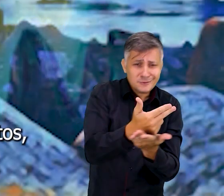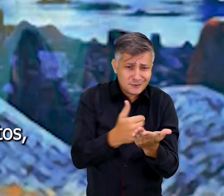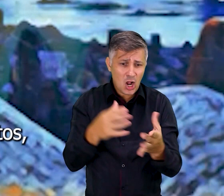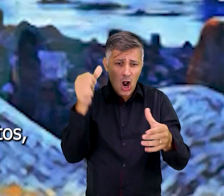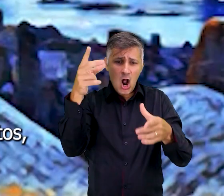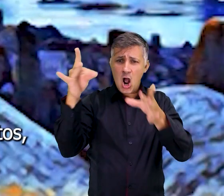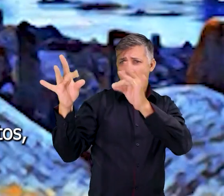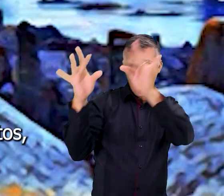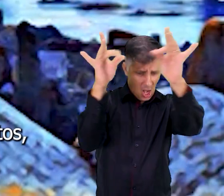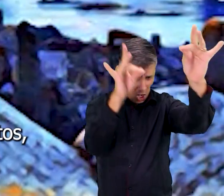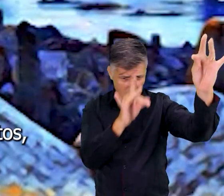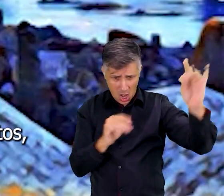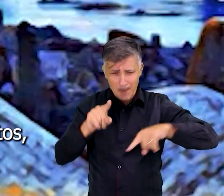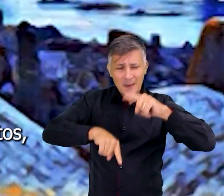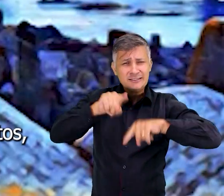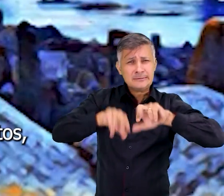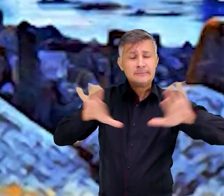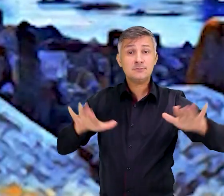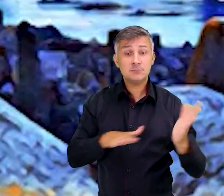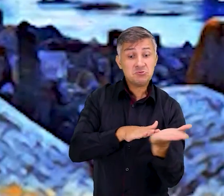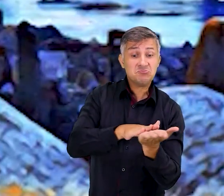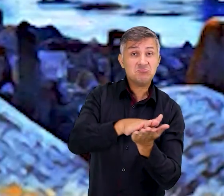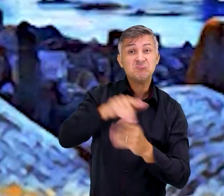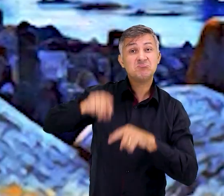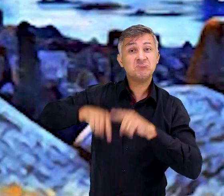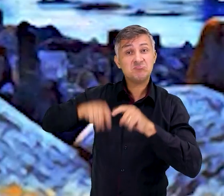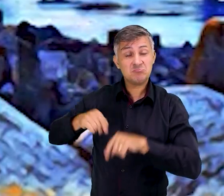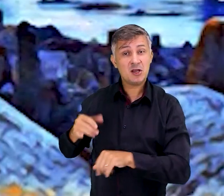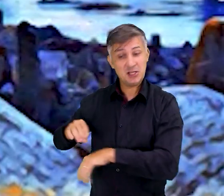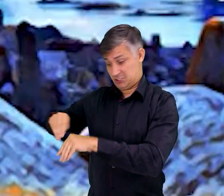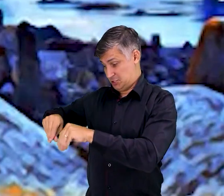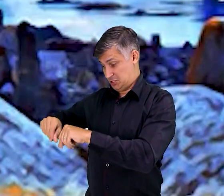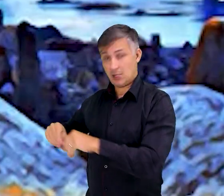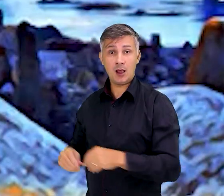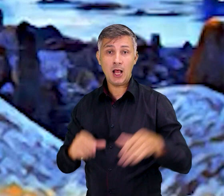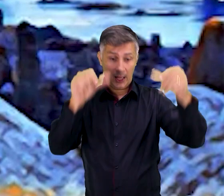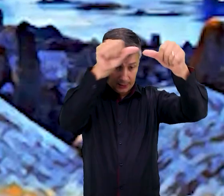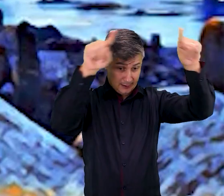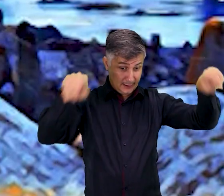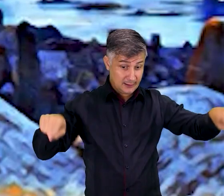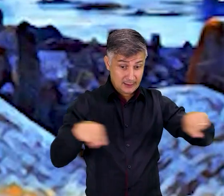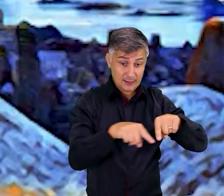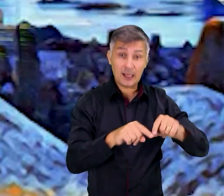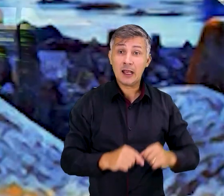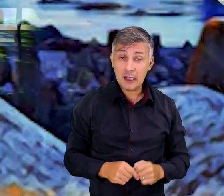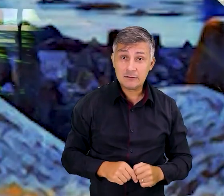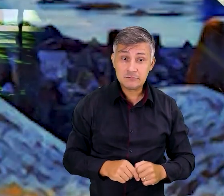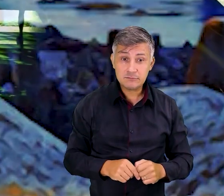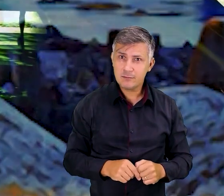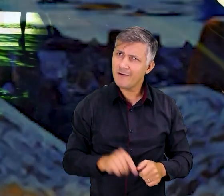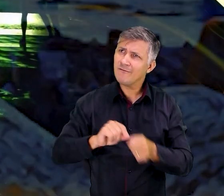com colagens de outros elementos, imprimir com pigmentos minerais em telas de algodão fabricadas